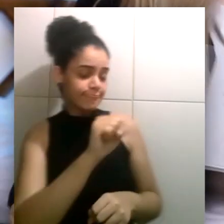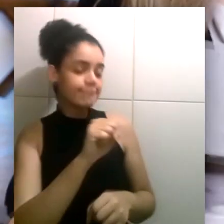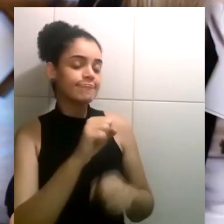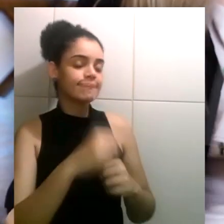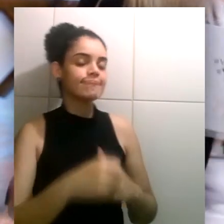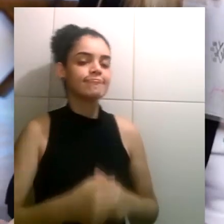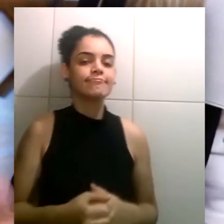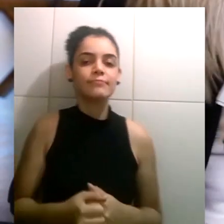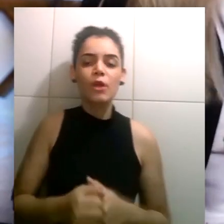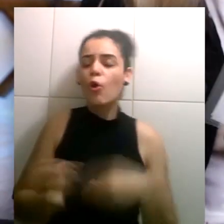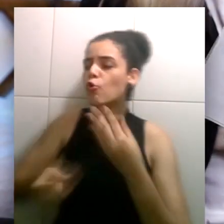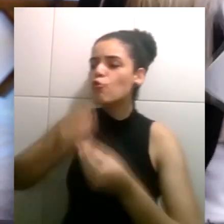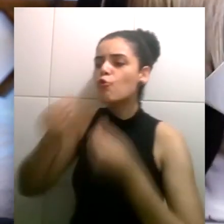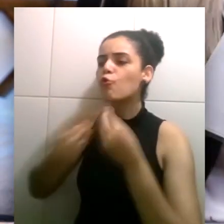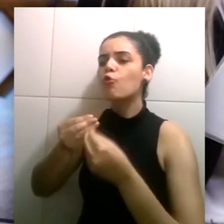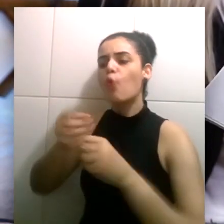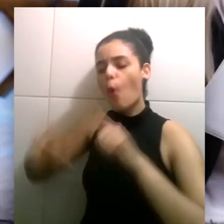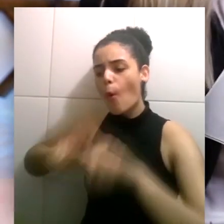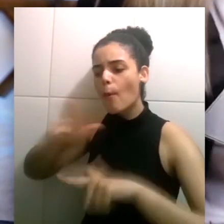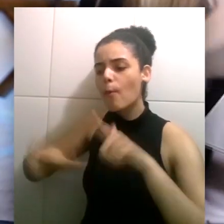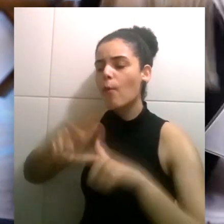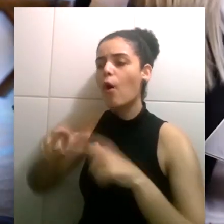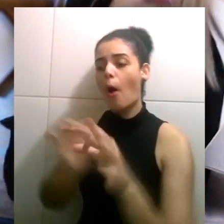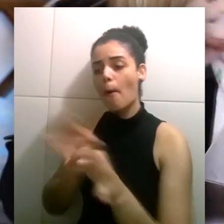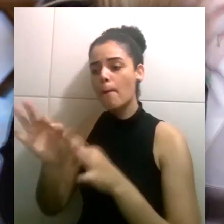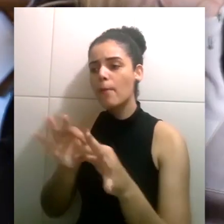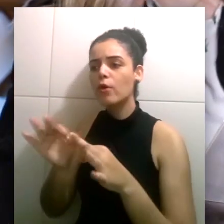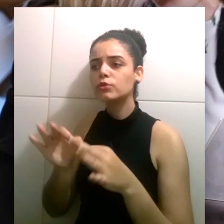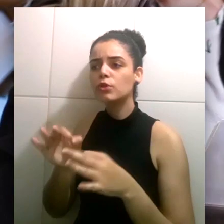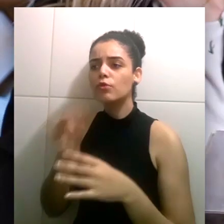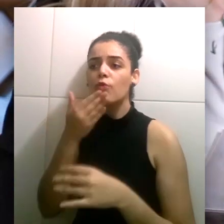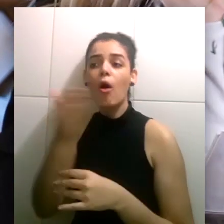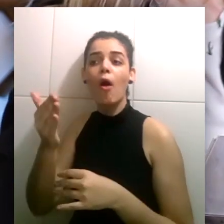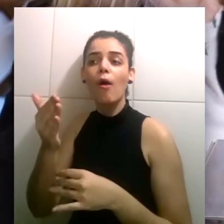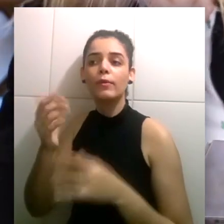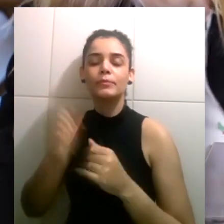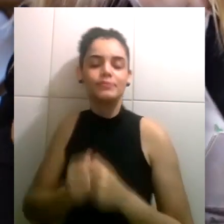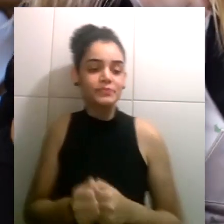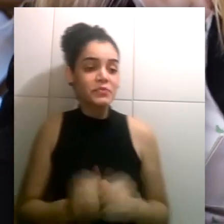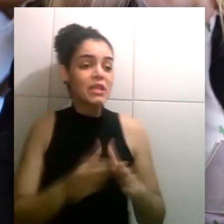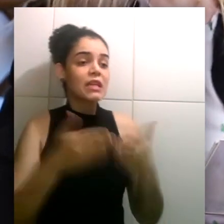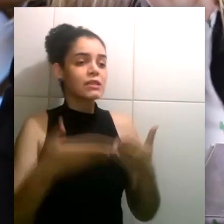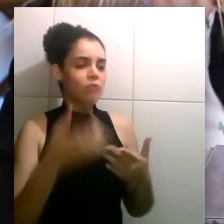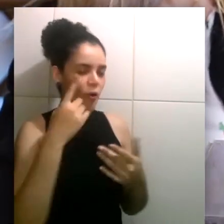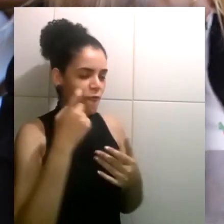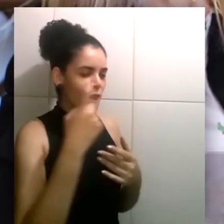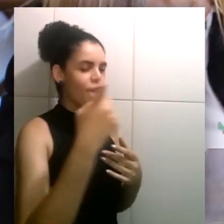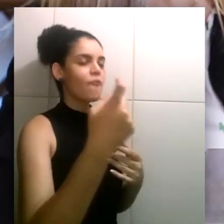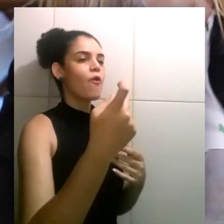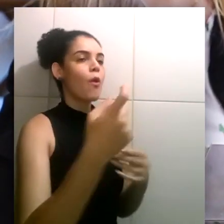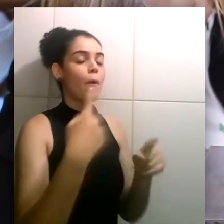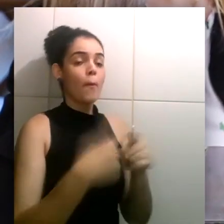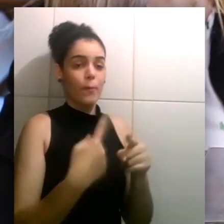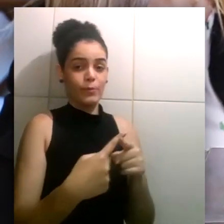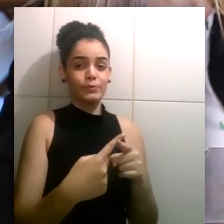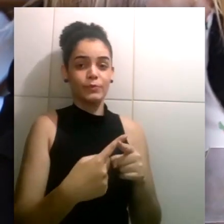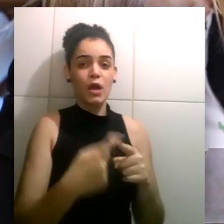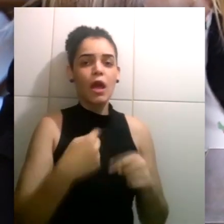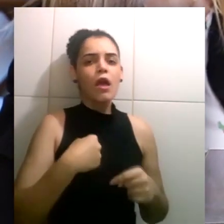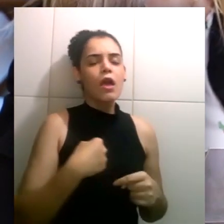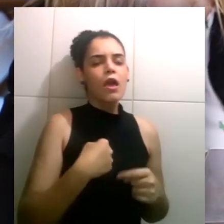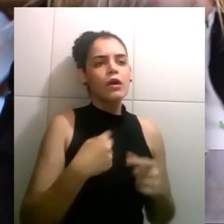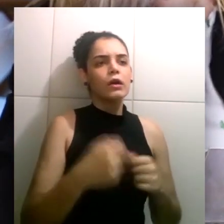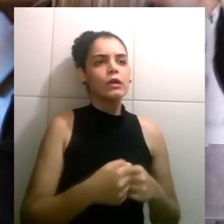tal. Como é que é esse trabalho aí? Como é que é fazer parte disso? E projetos que você já participou? Foi bem interessante, assim, o início disso, porque eu tava